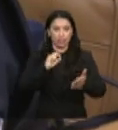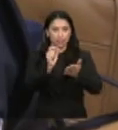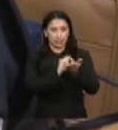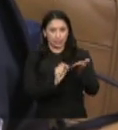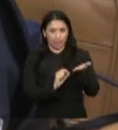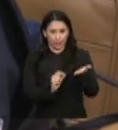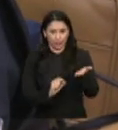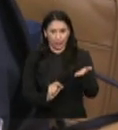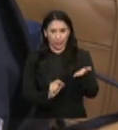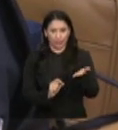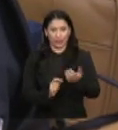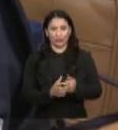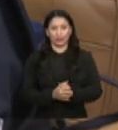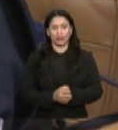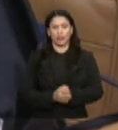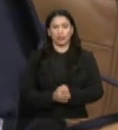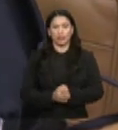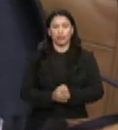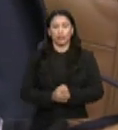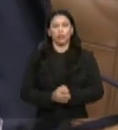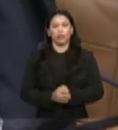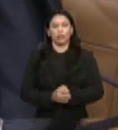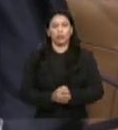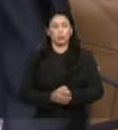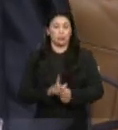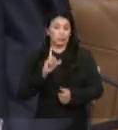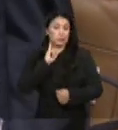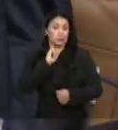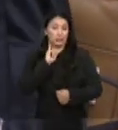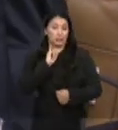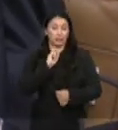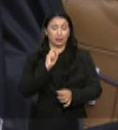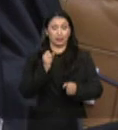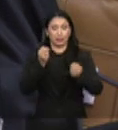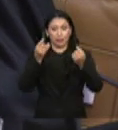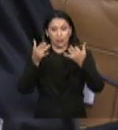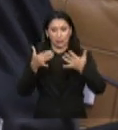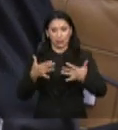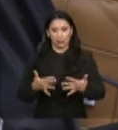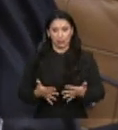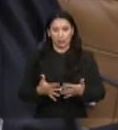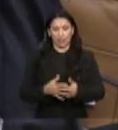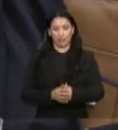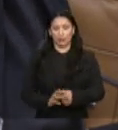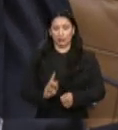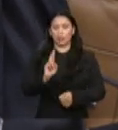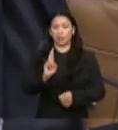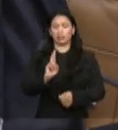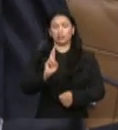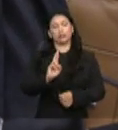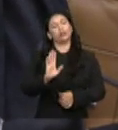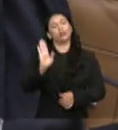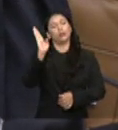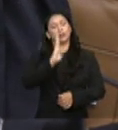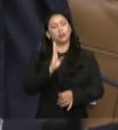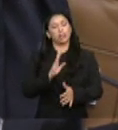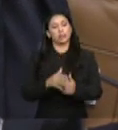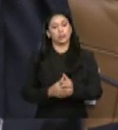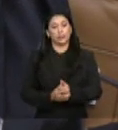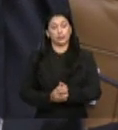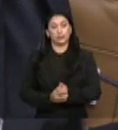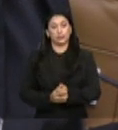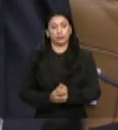O Mineiro de todas as gentes de todos os brasis representou o melhor